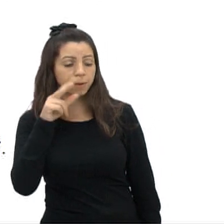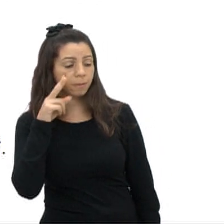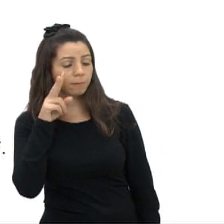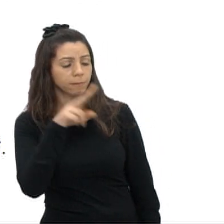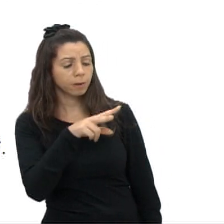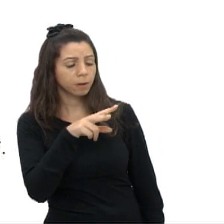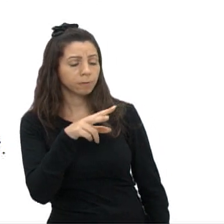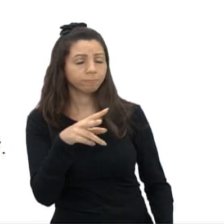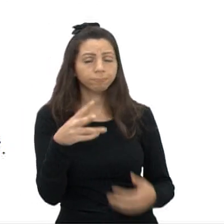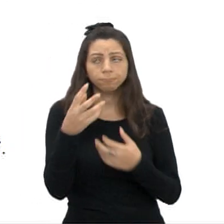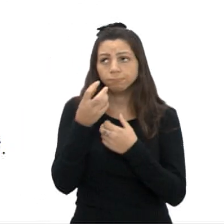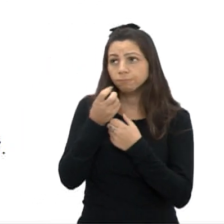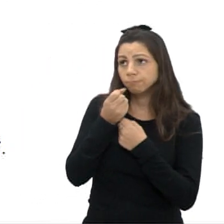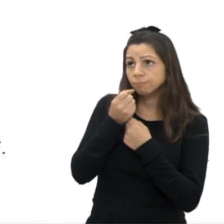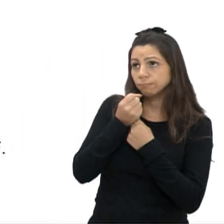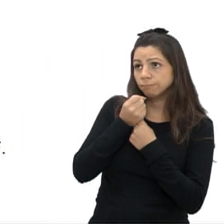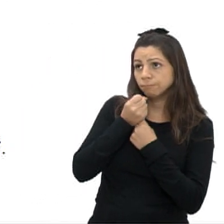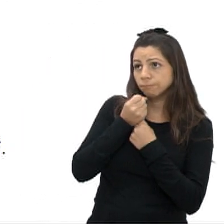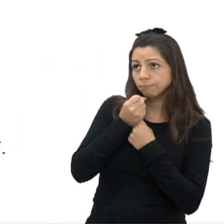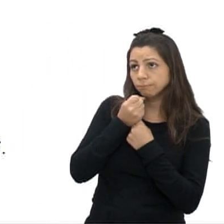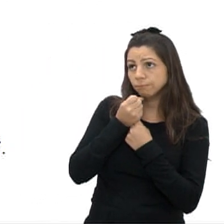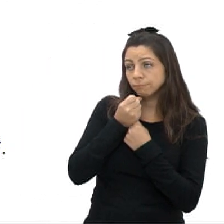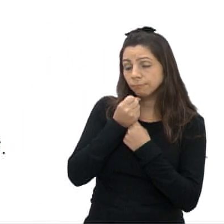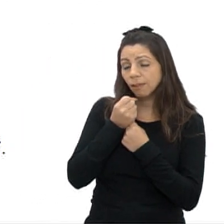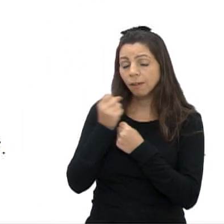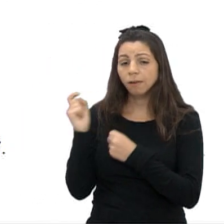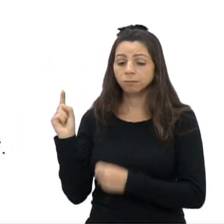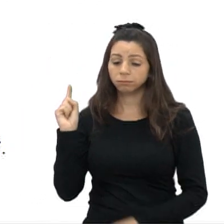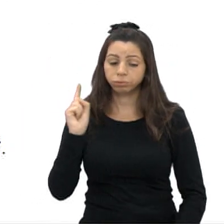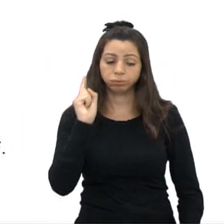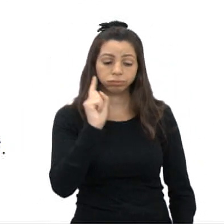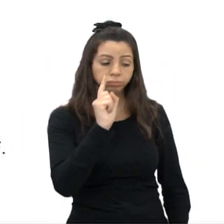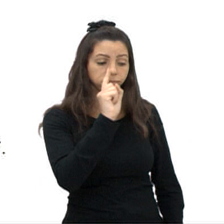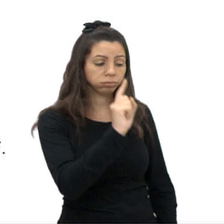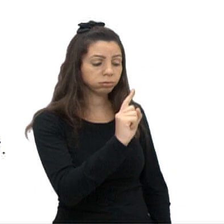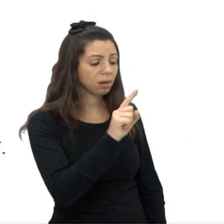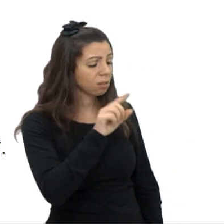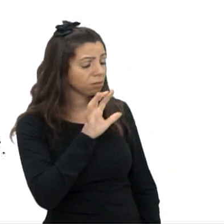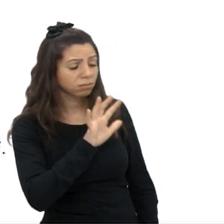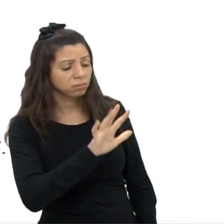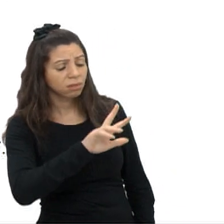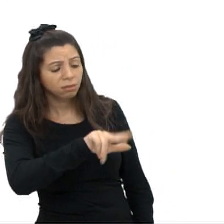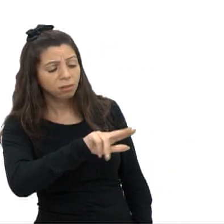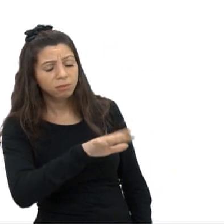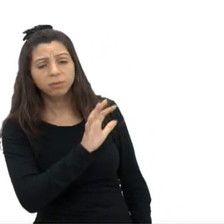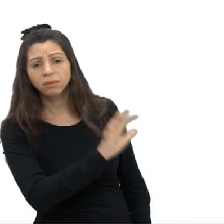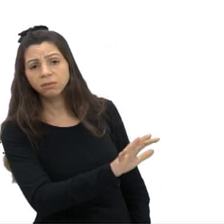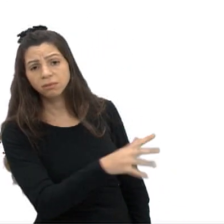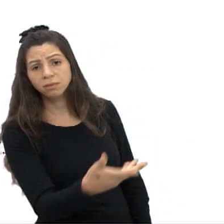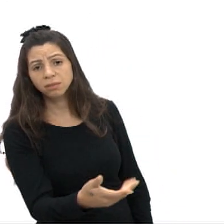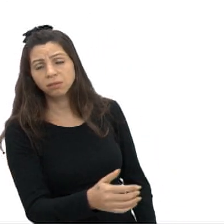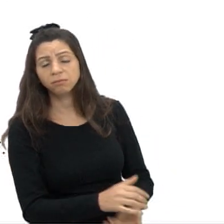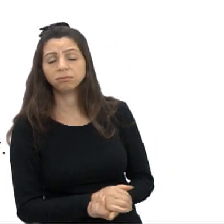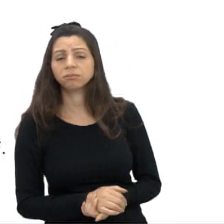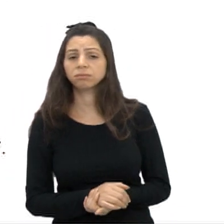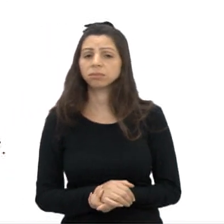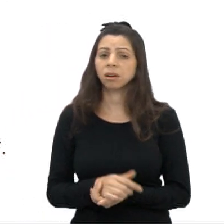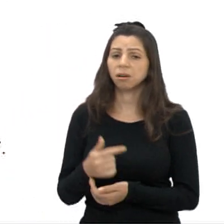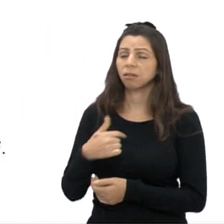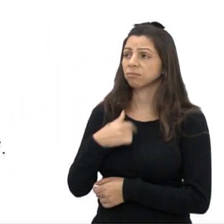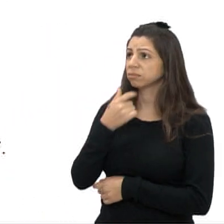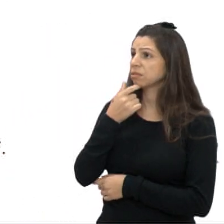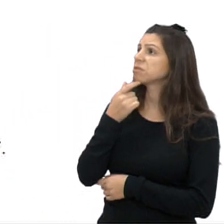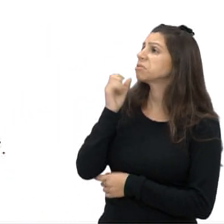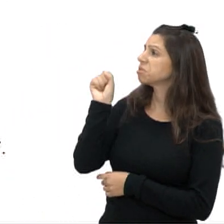mim. Não fique assim, irmãozinho, disse carinhosa. Fico assim, resmunguei.